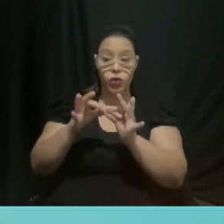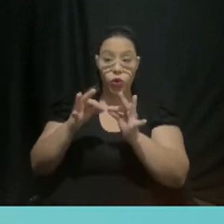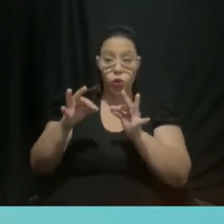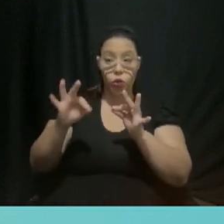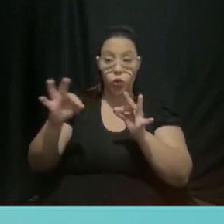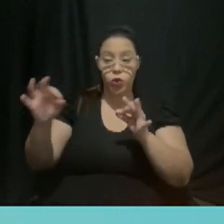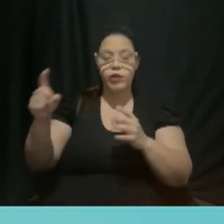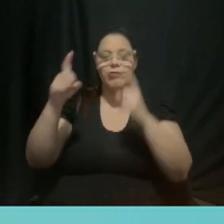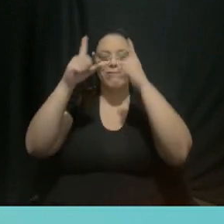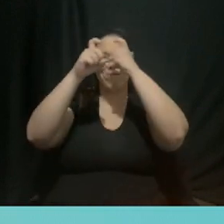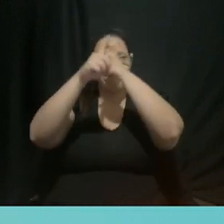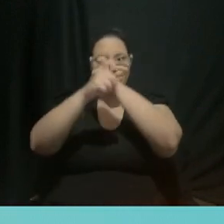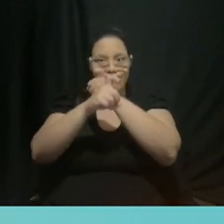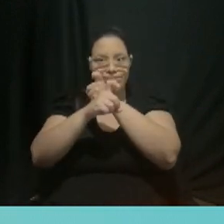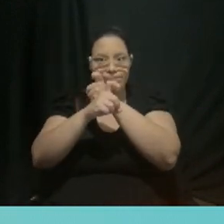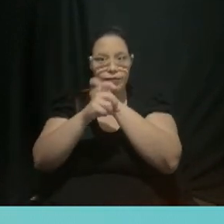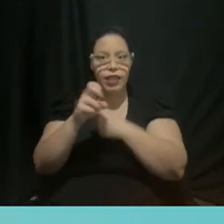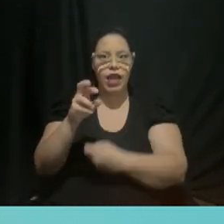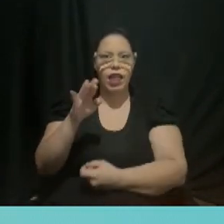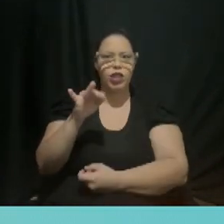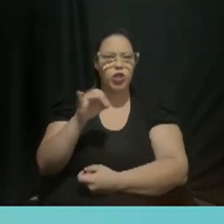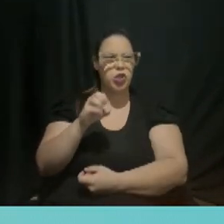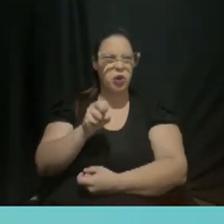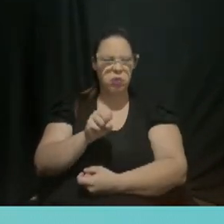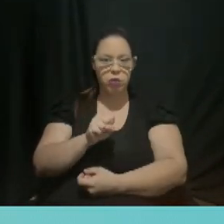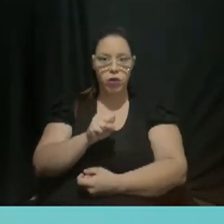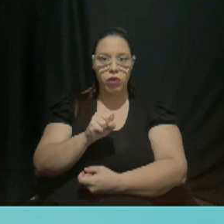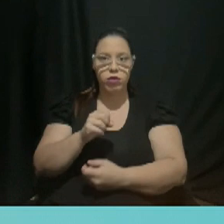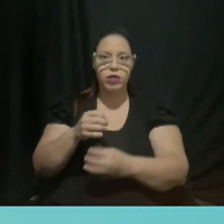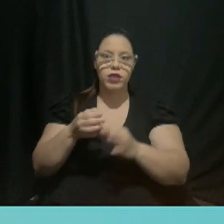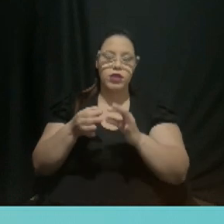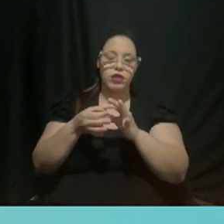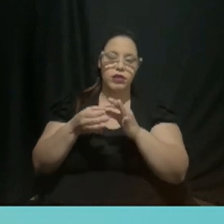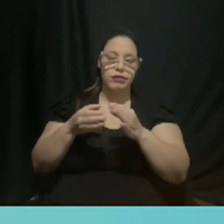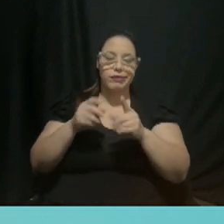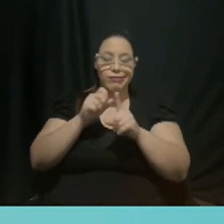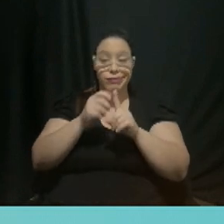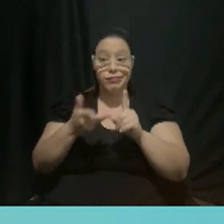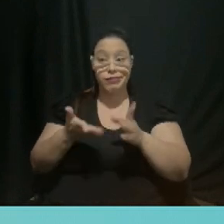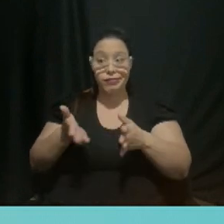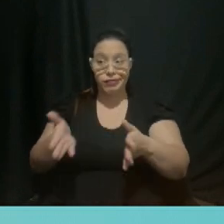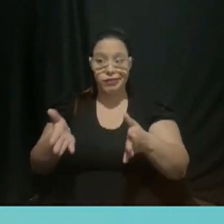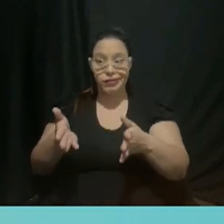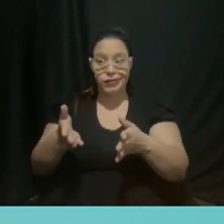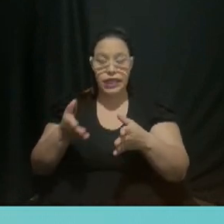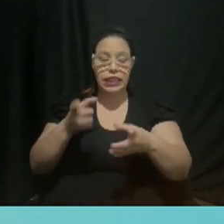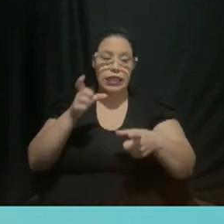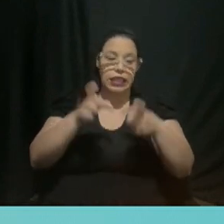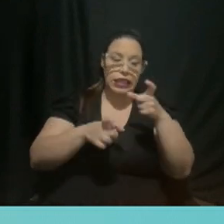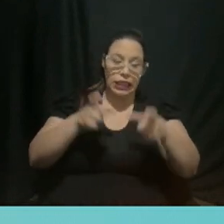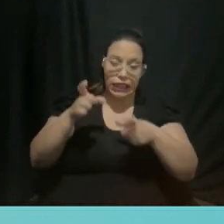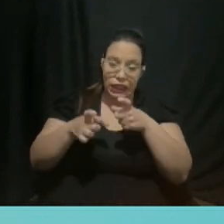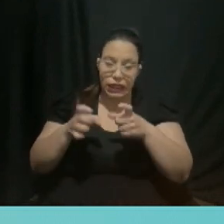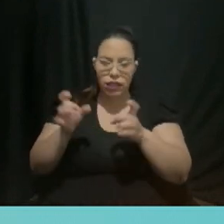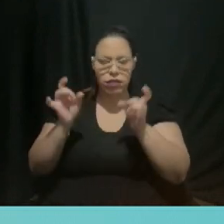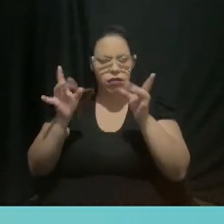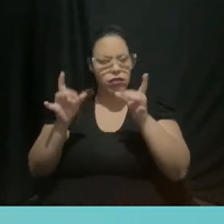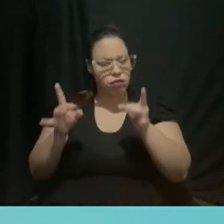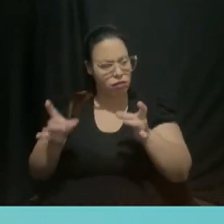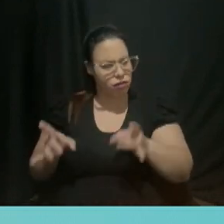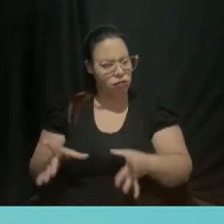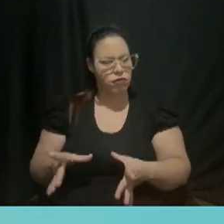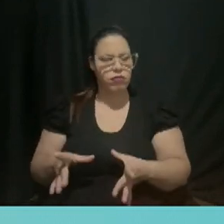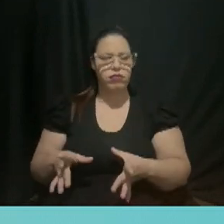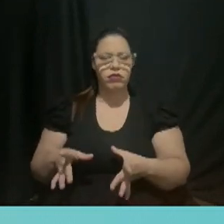os ictiobus têm para se reproduzir. São necessárias condições ambientais muito específicas e ainda